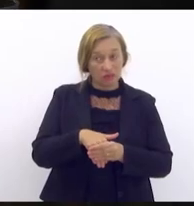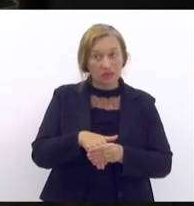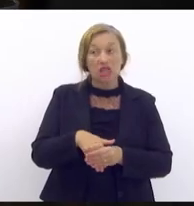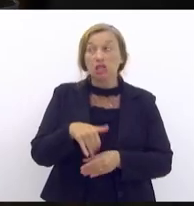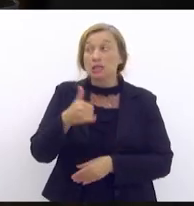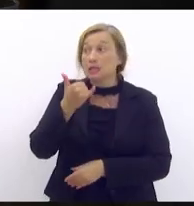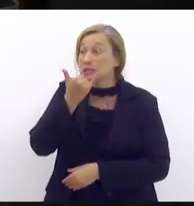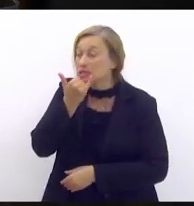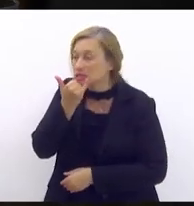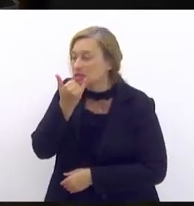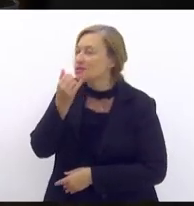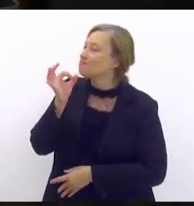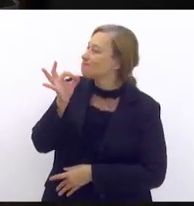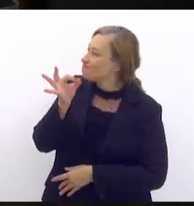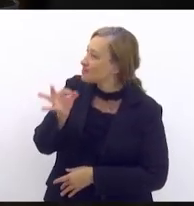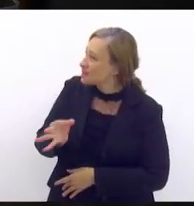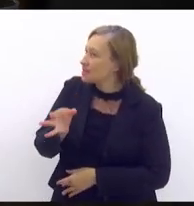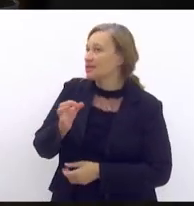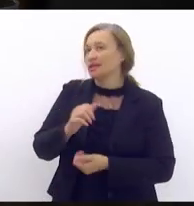de fato,